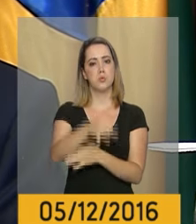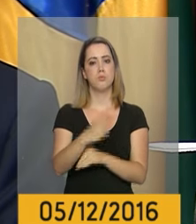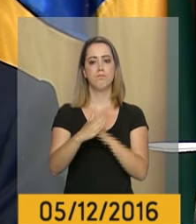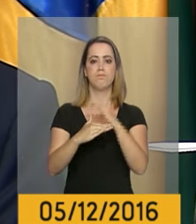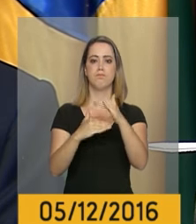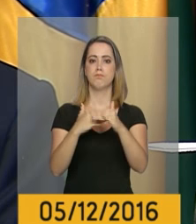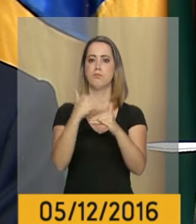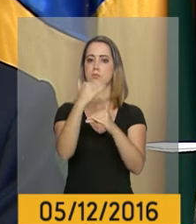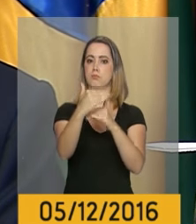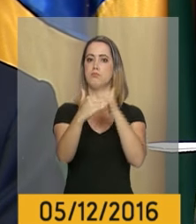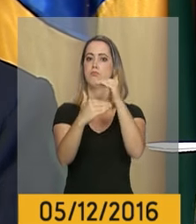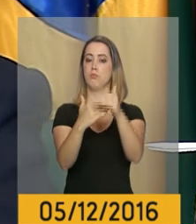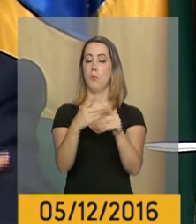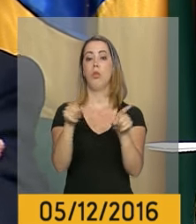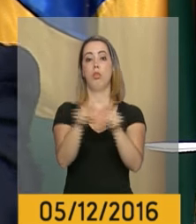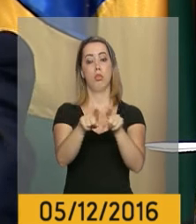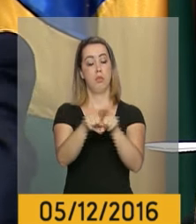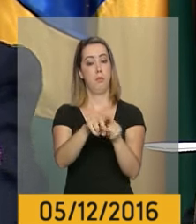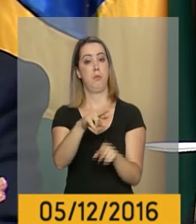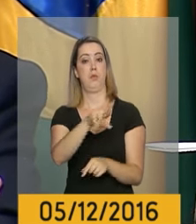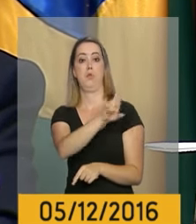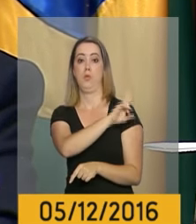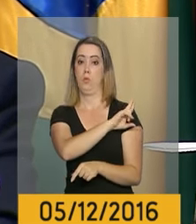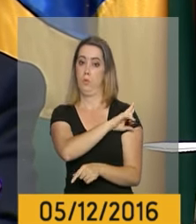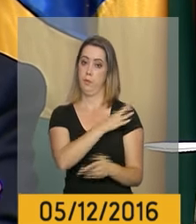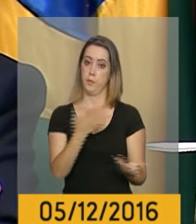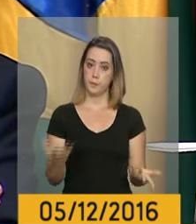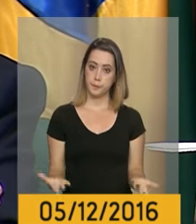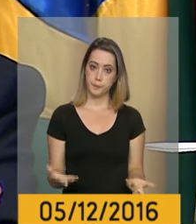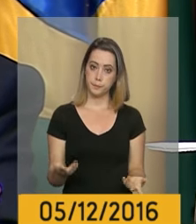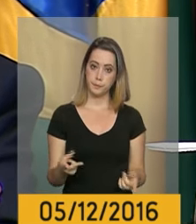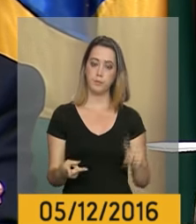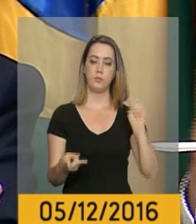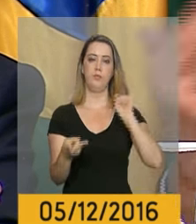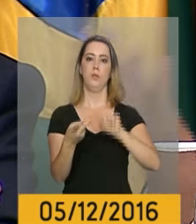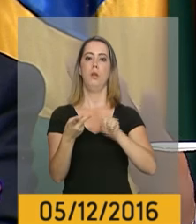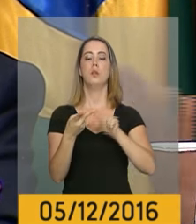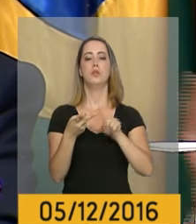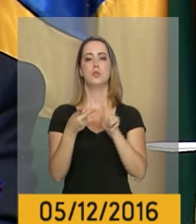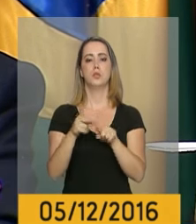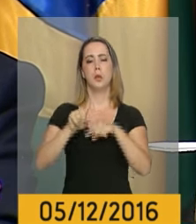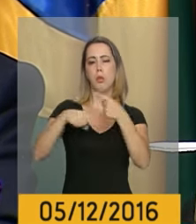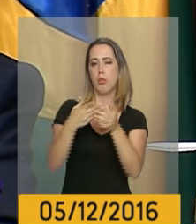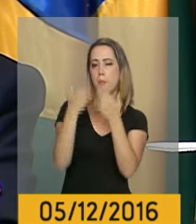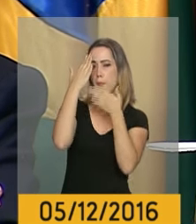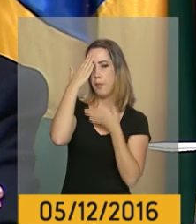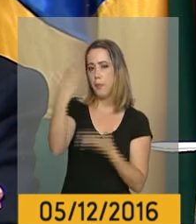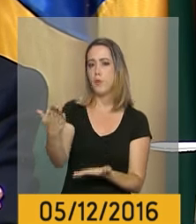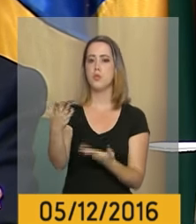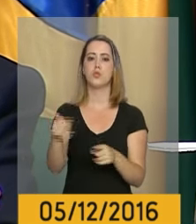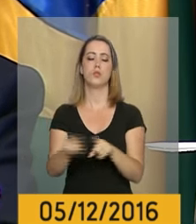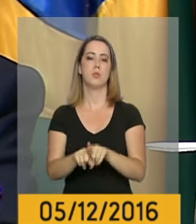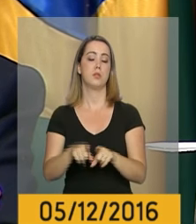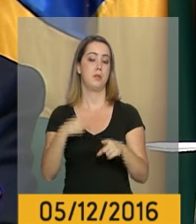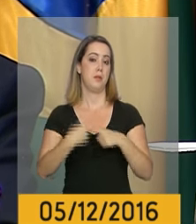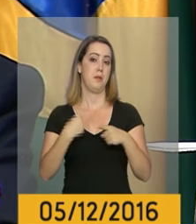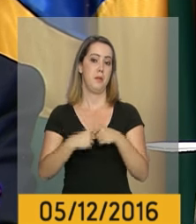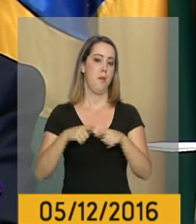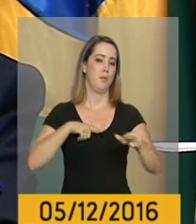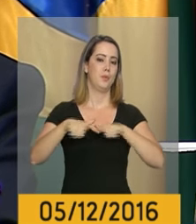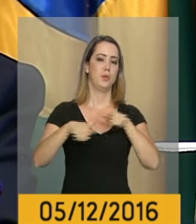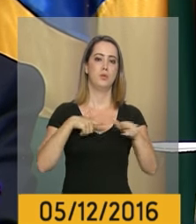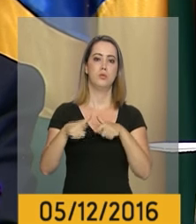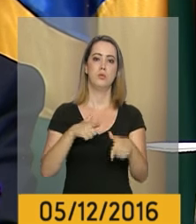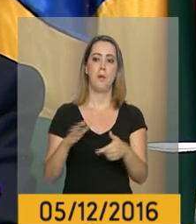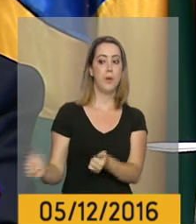gradual e responsável. Em segundo lugar, depois de fazer esse agradecimento, porque foi um trabalho de mão